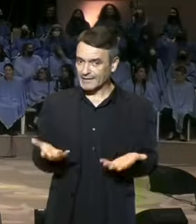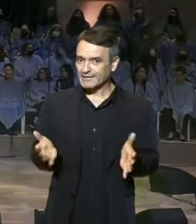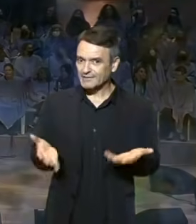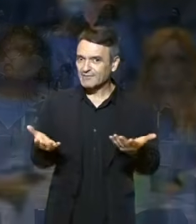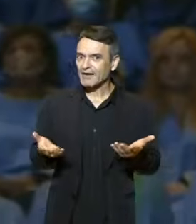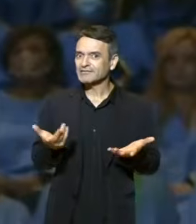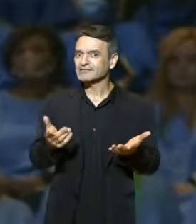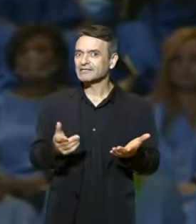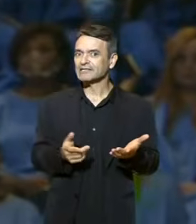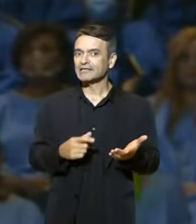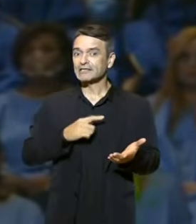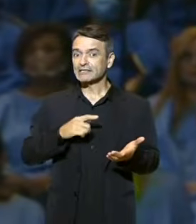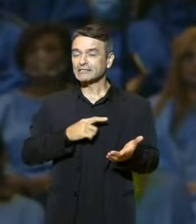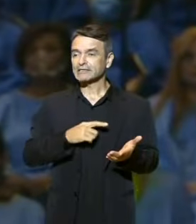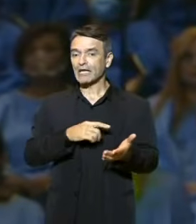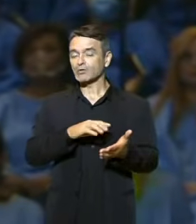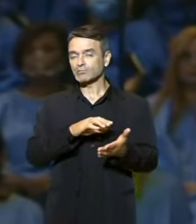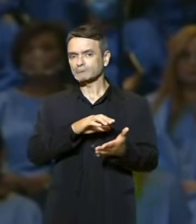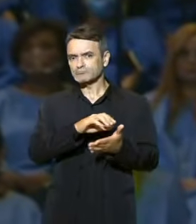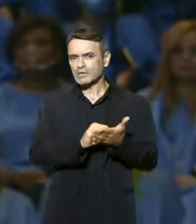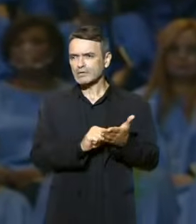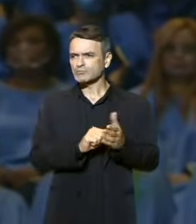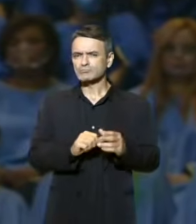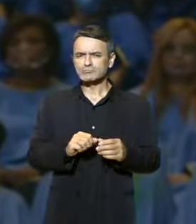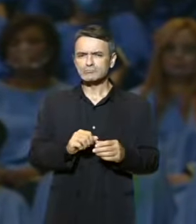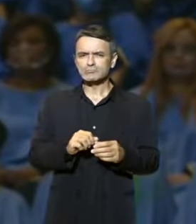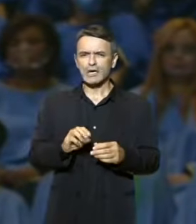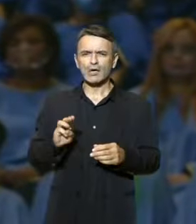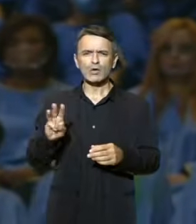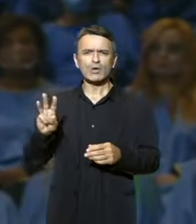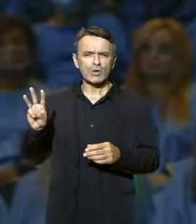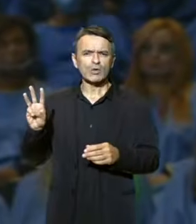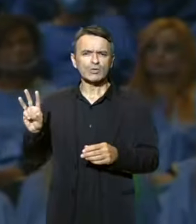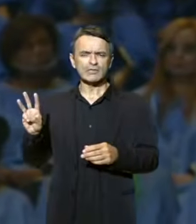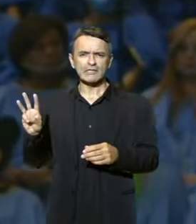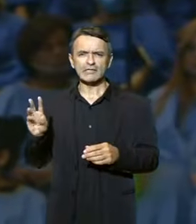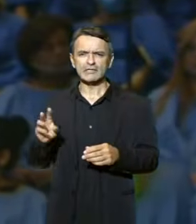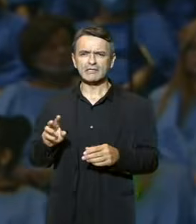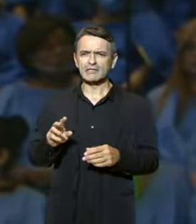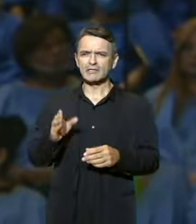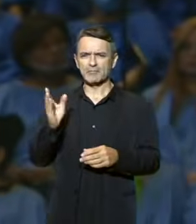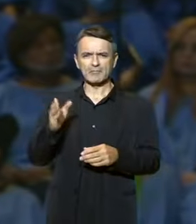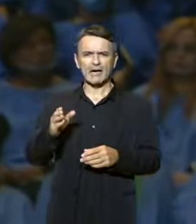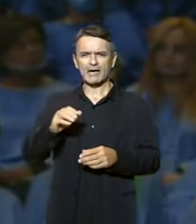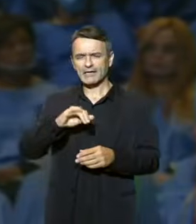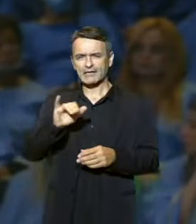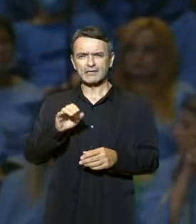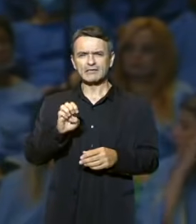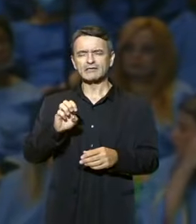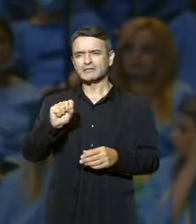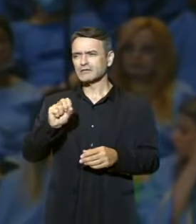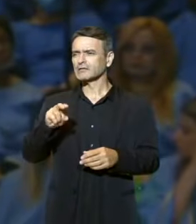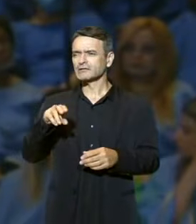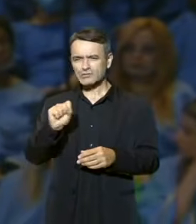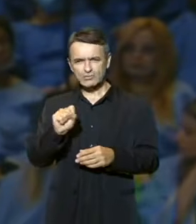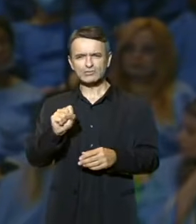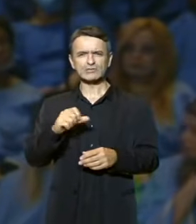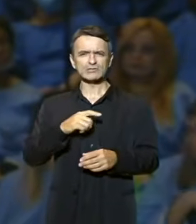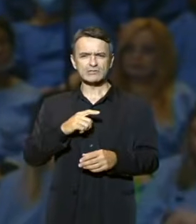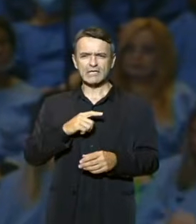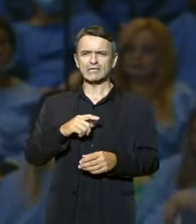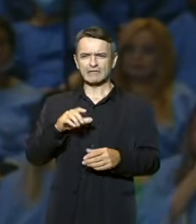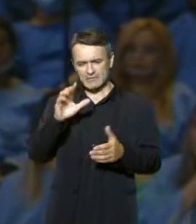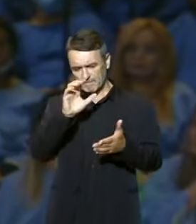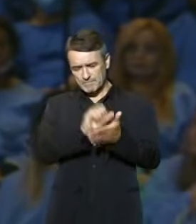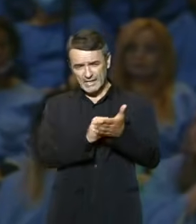a preencher ali no nosso link /Jesus a tua decisão. Nós como igreja queremos ter a alegria